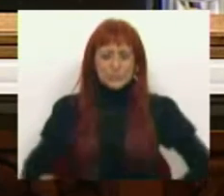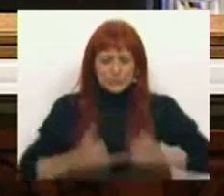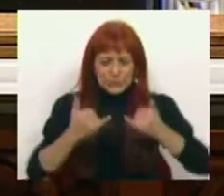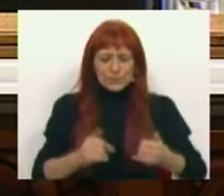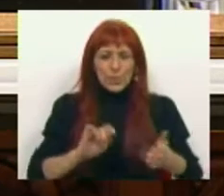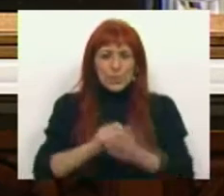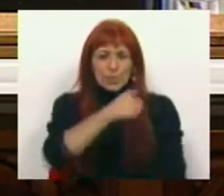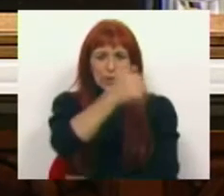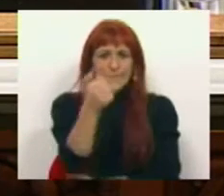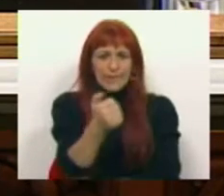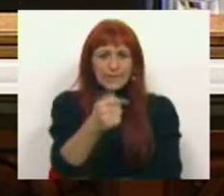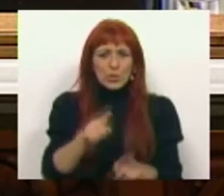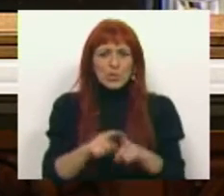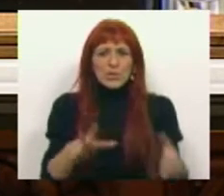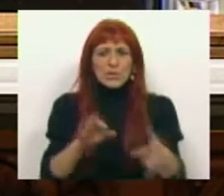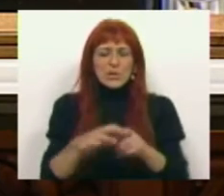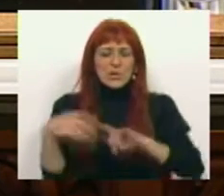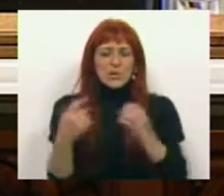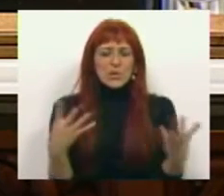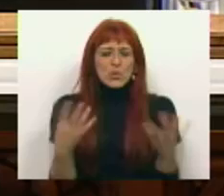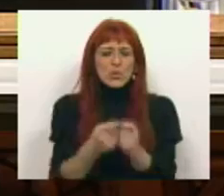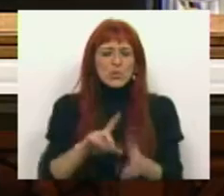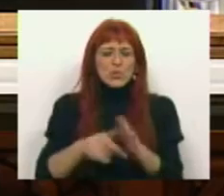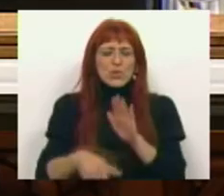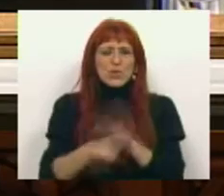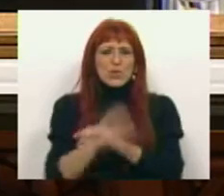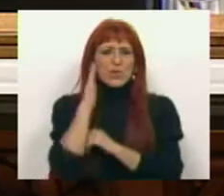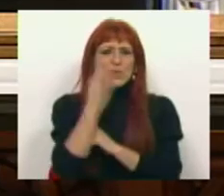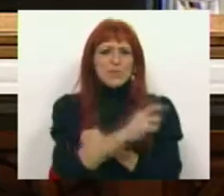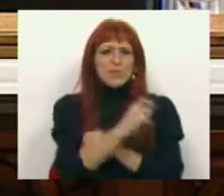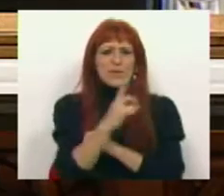prosseguir com o quinto ponto, consiste na discussão conjunta do projeto de lei número 364.